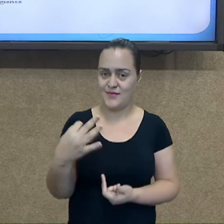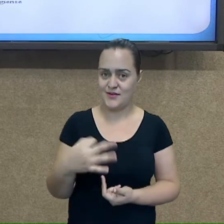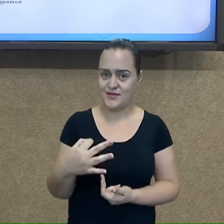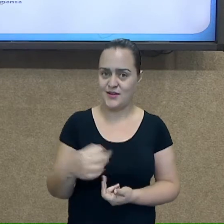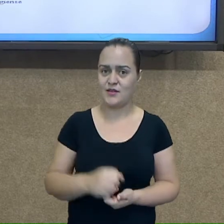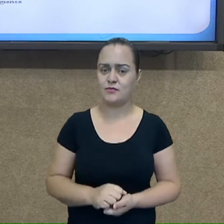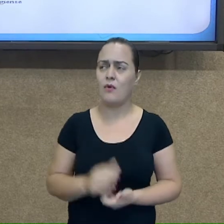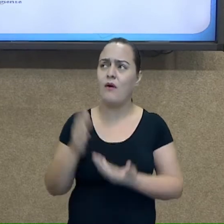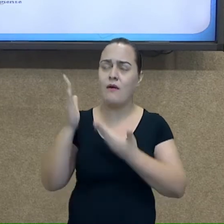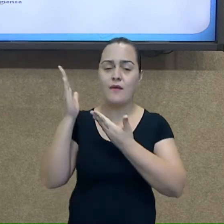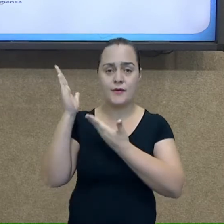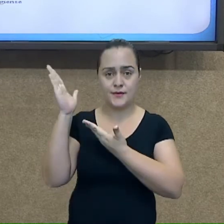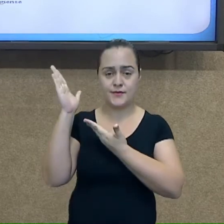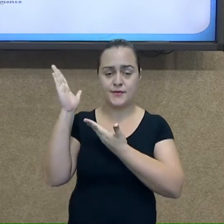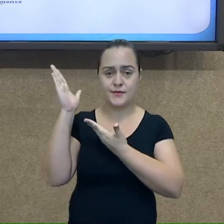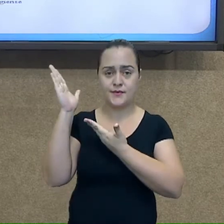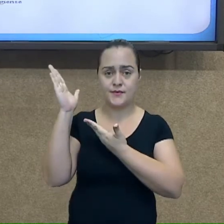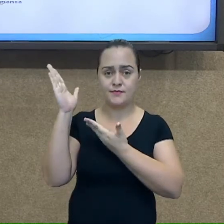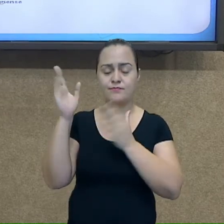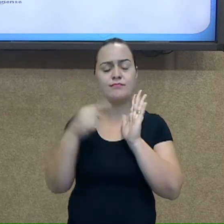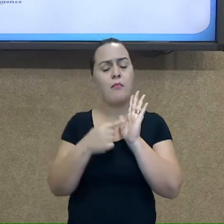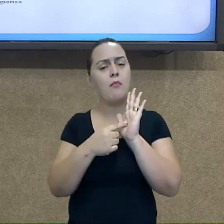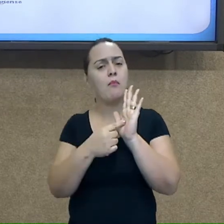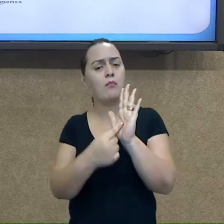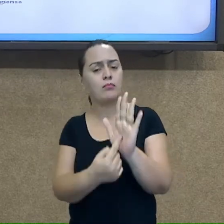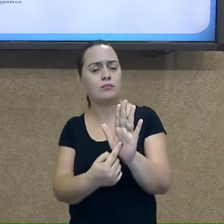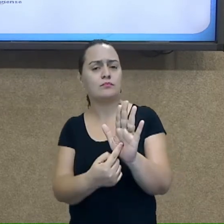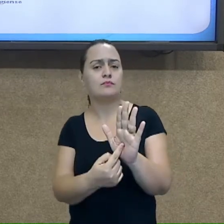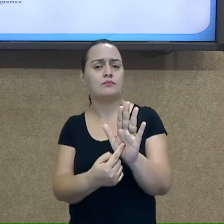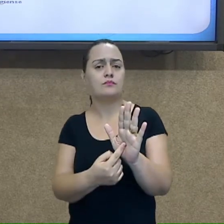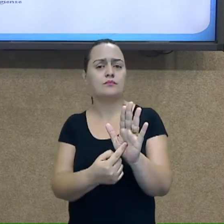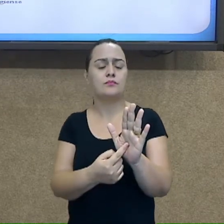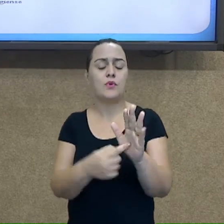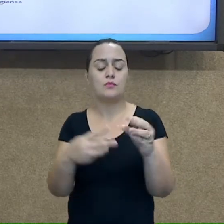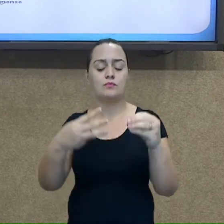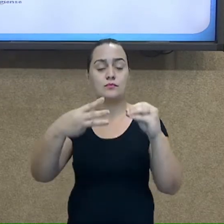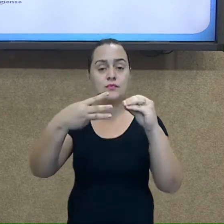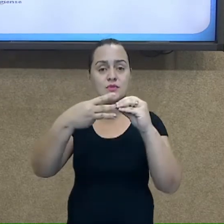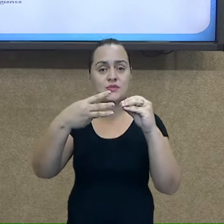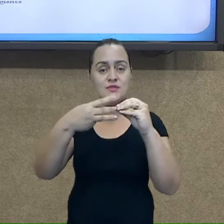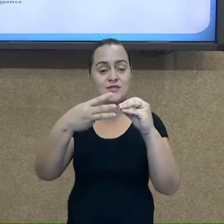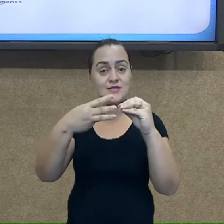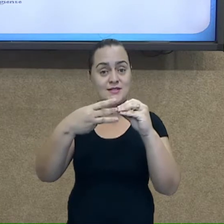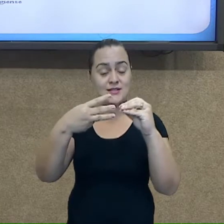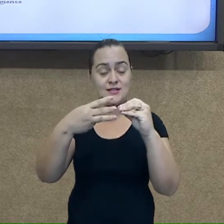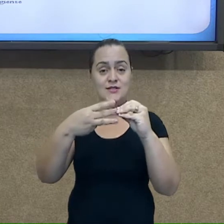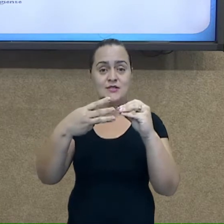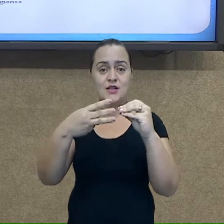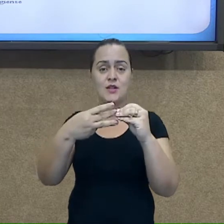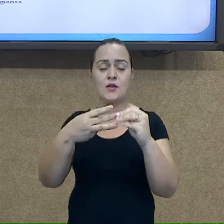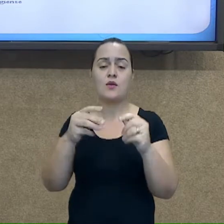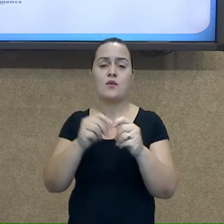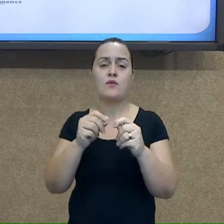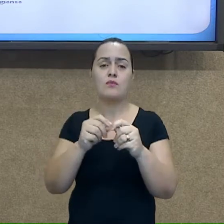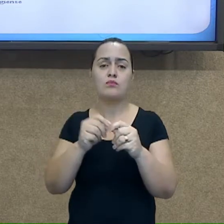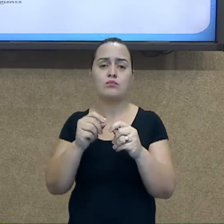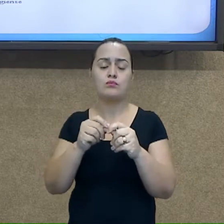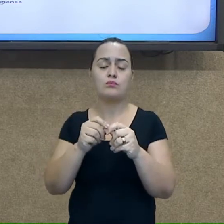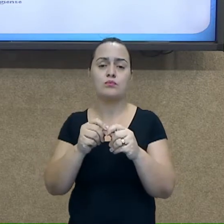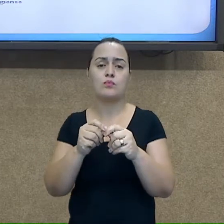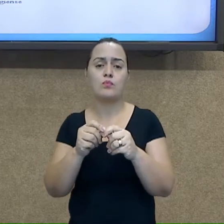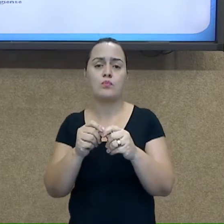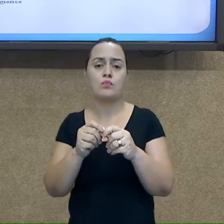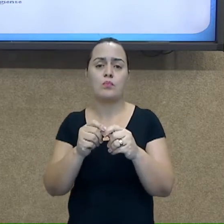uma imagem, uma ideia de célula que vai aparecer, que vai compor o